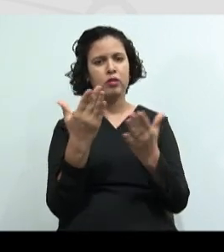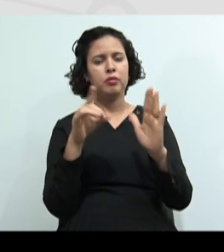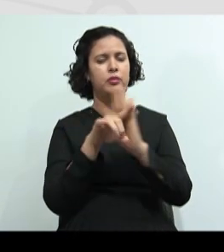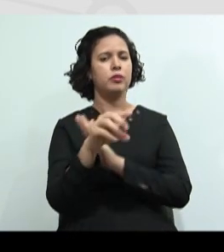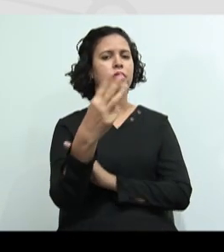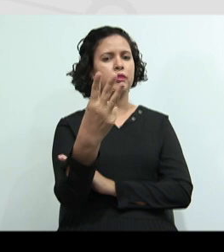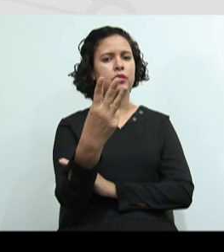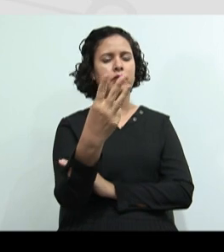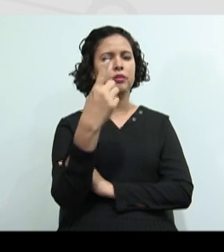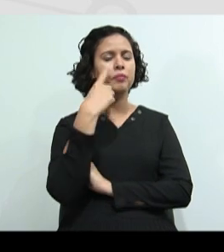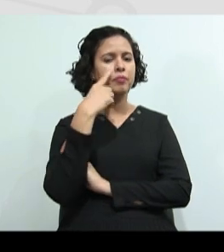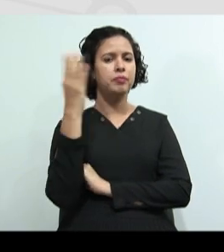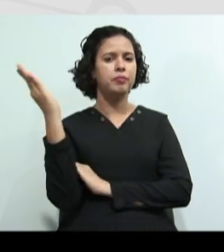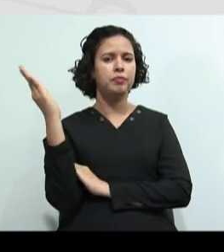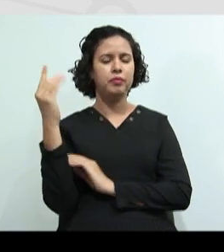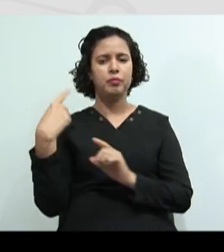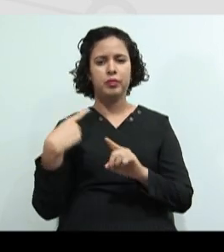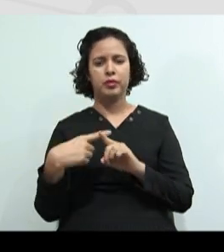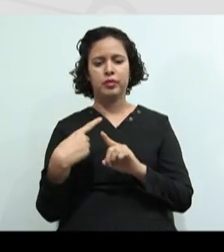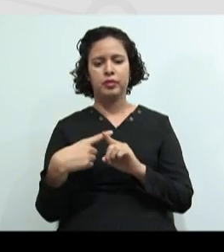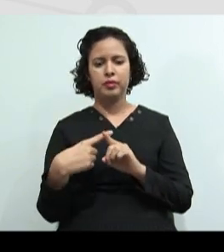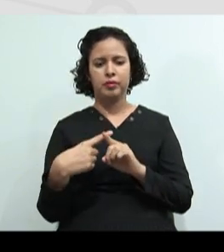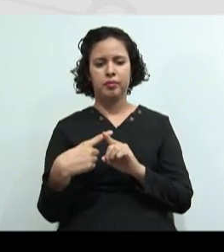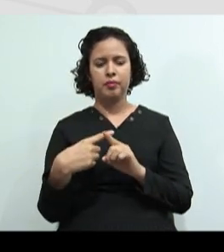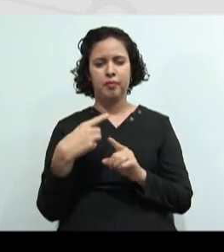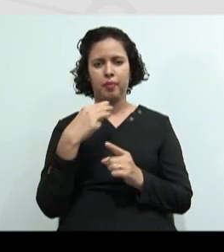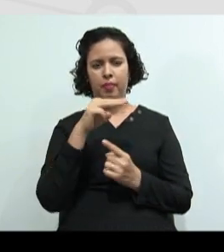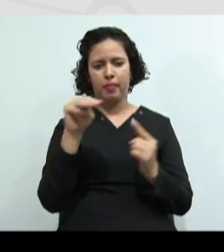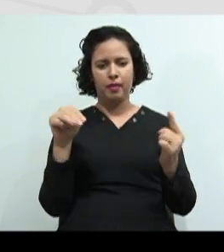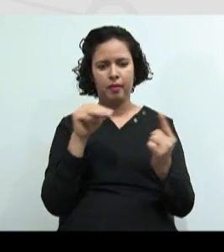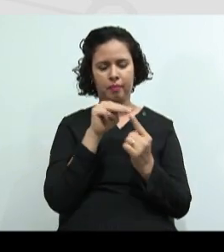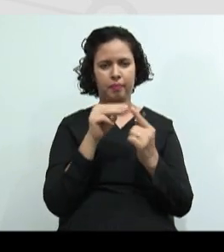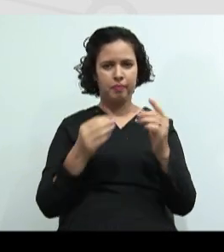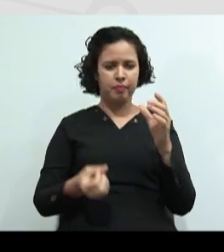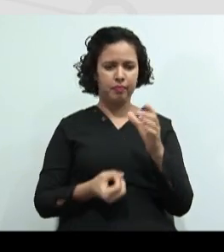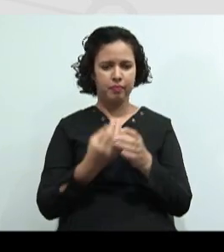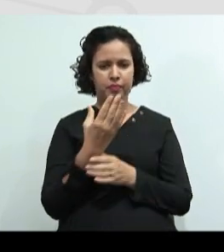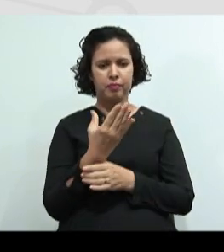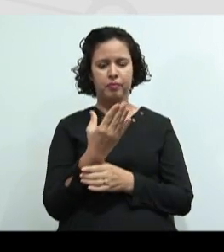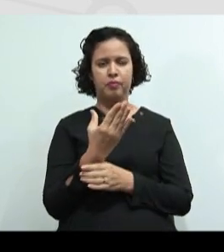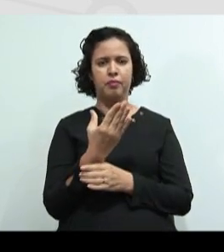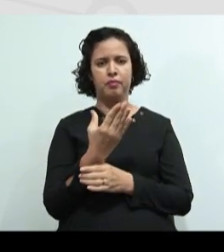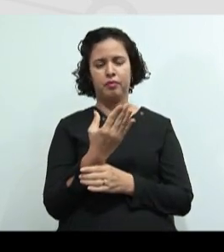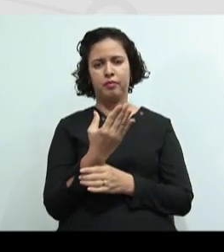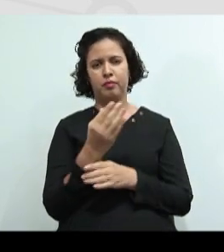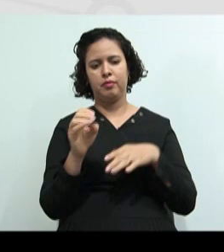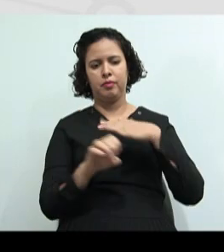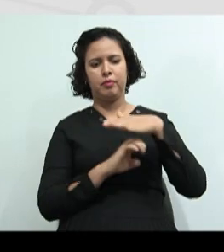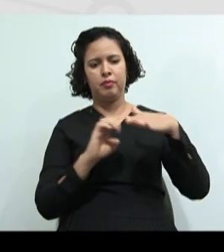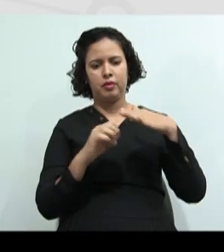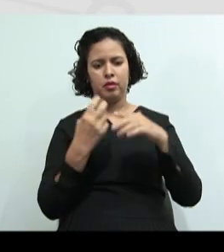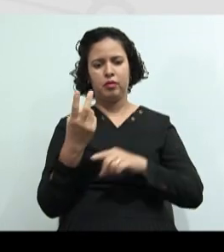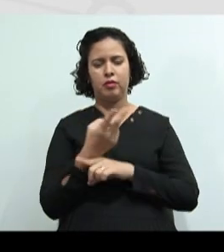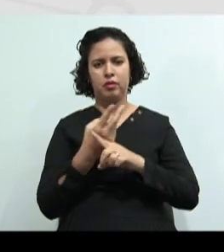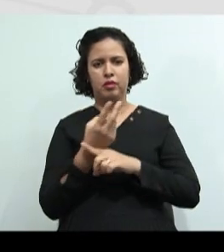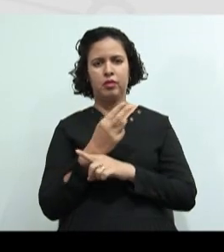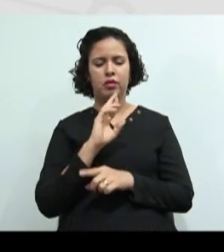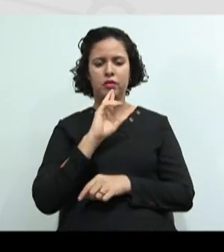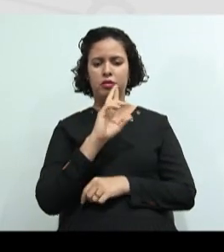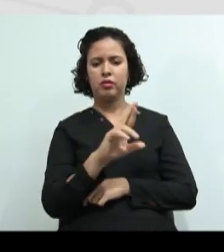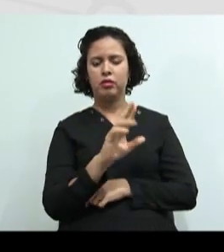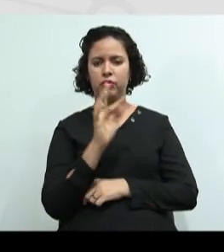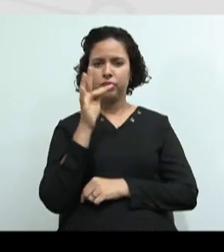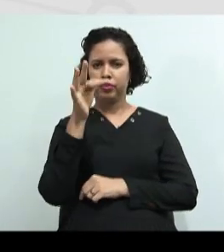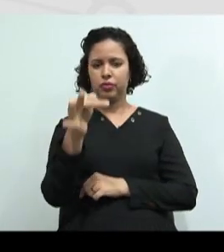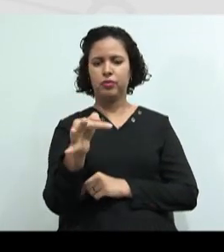3, vamos lá, coloca aí. Por quê? As metas são criadas pela organização para buscar o resultado futuro. Isso é